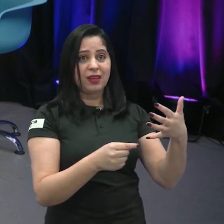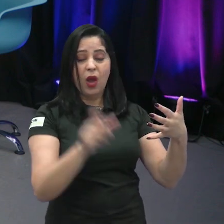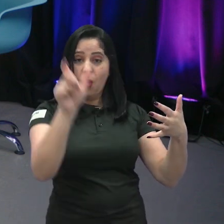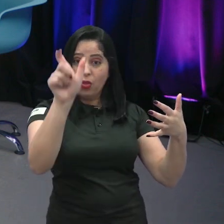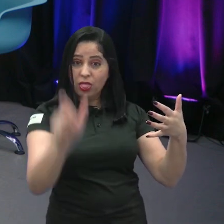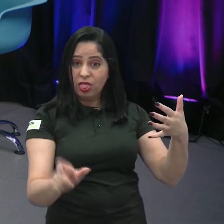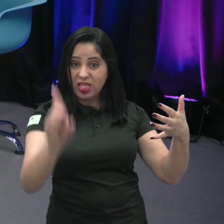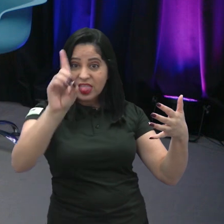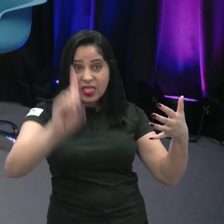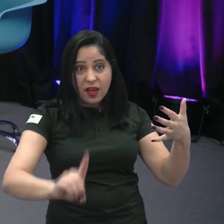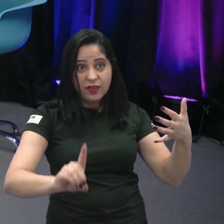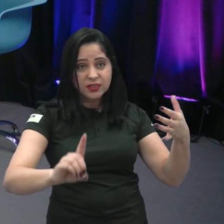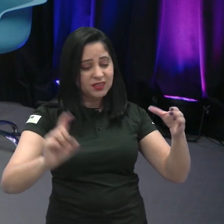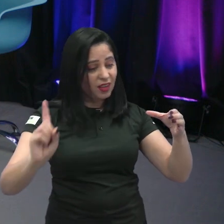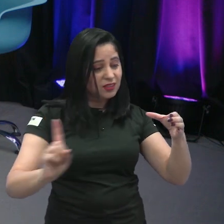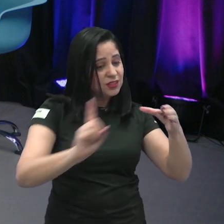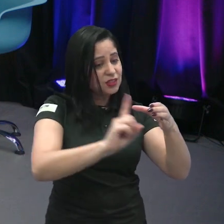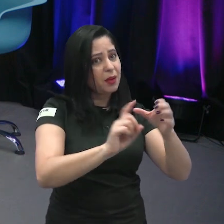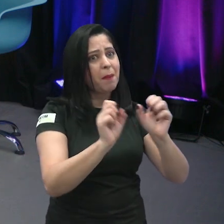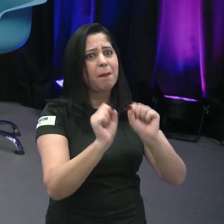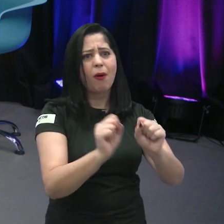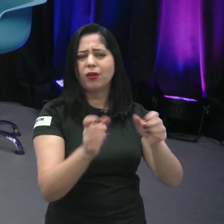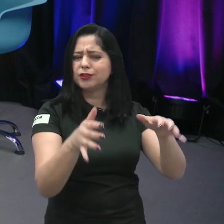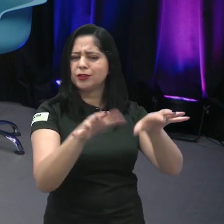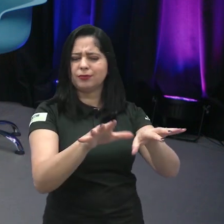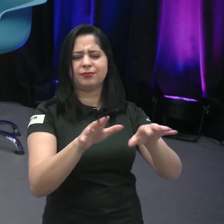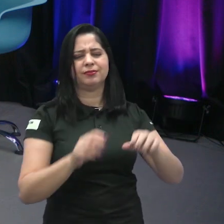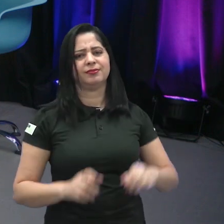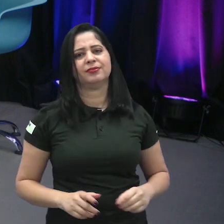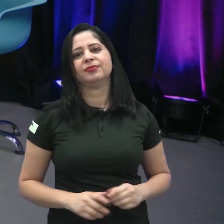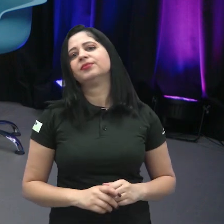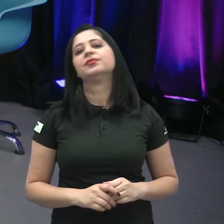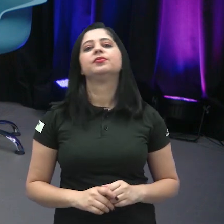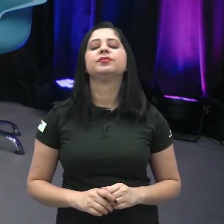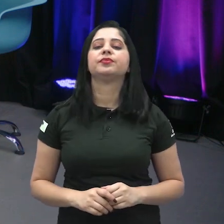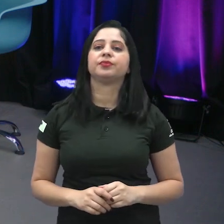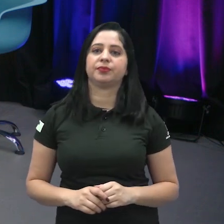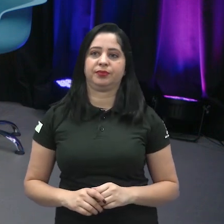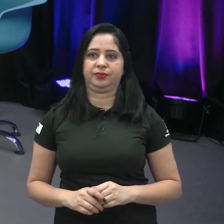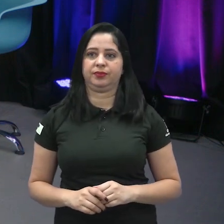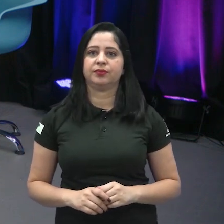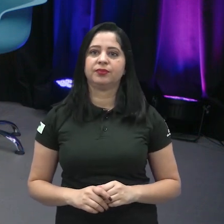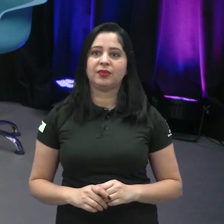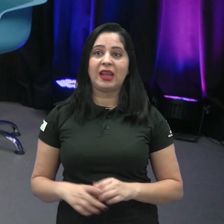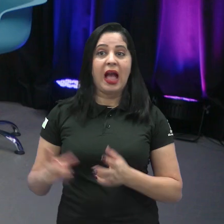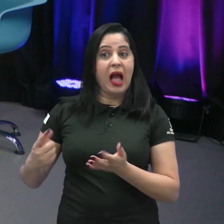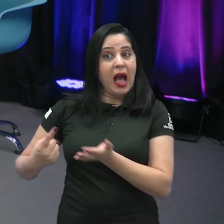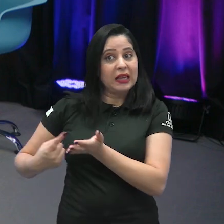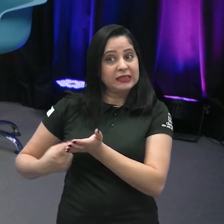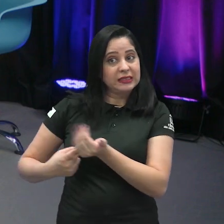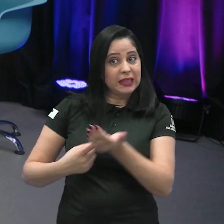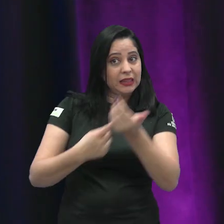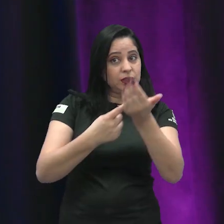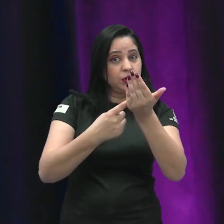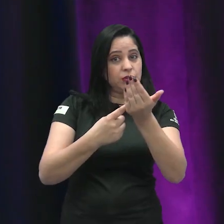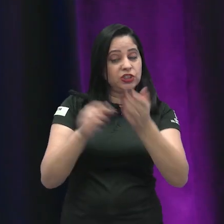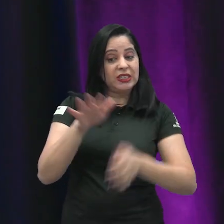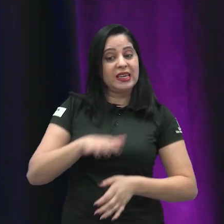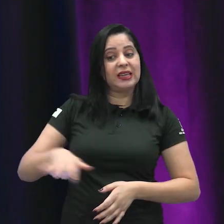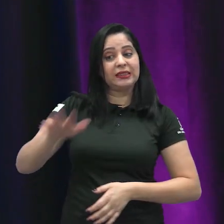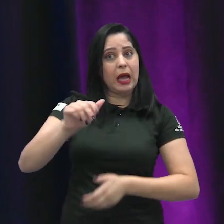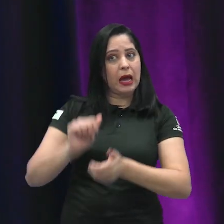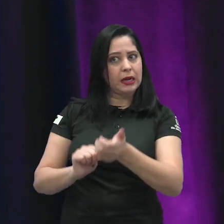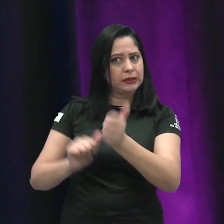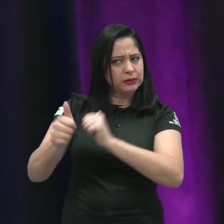a gente tem que incluir realmente as pessoas, todas as pessoas. Como você vê o impacto da tecnologia no